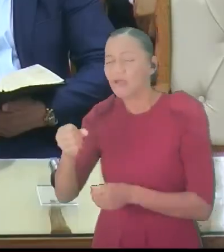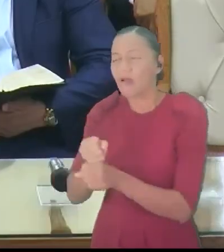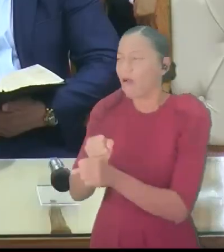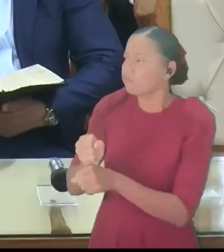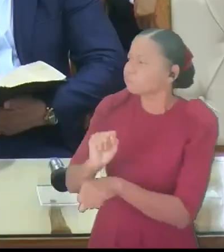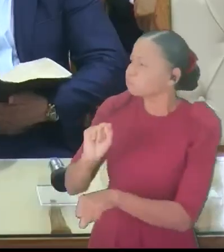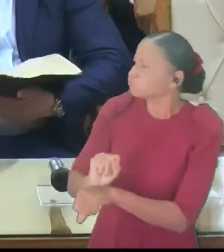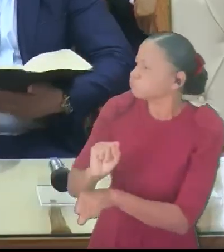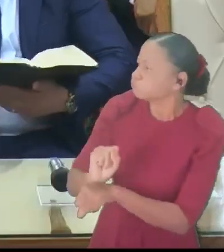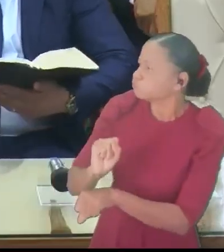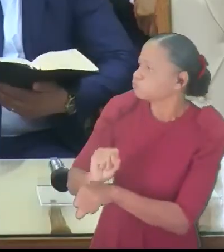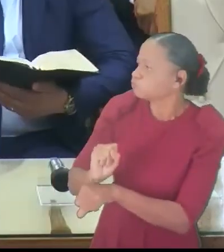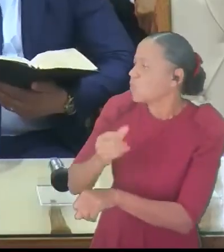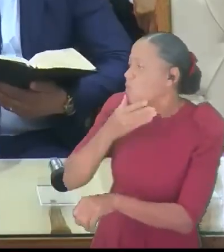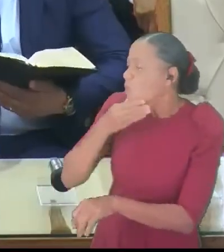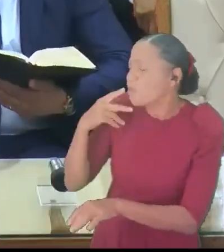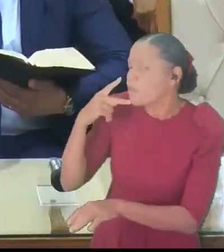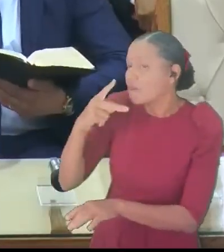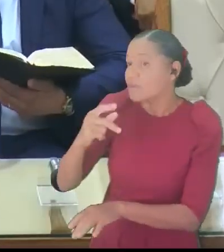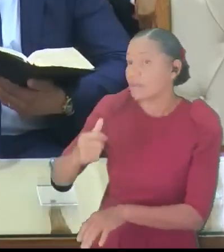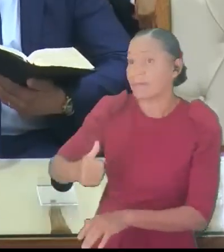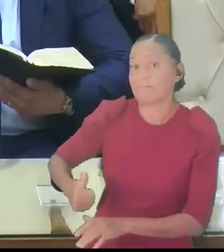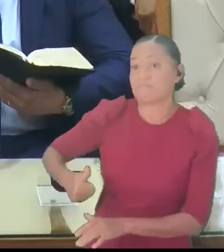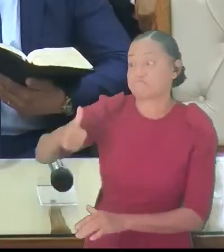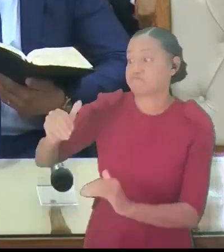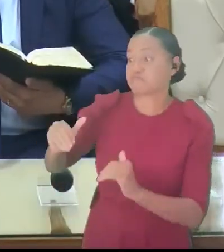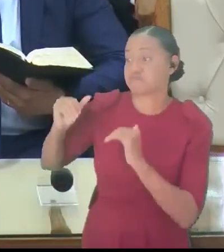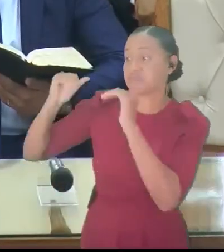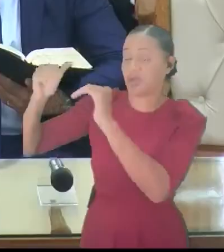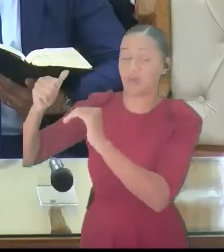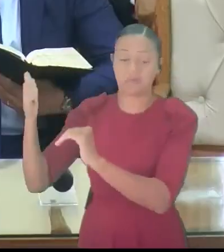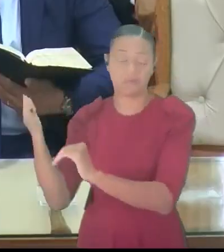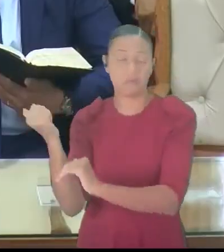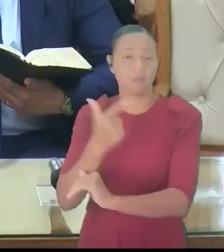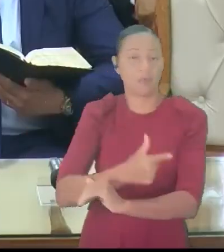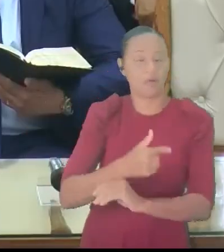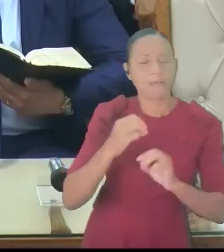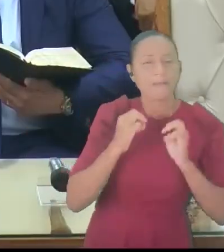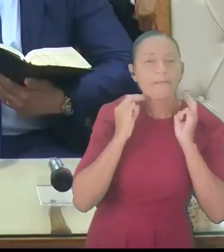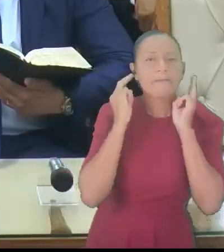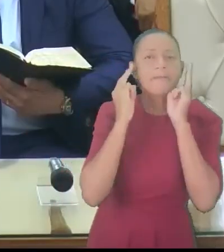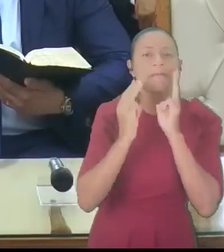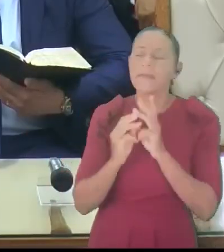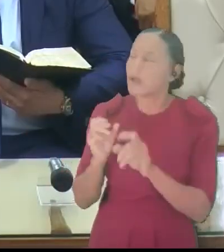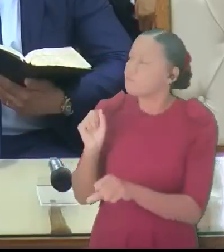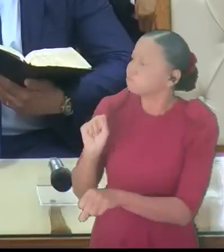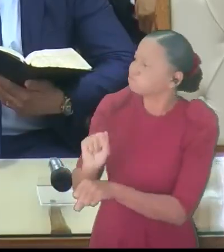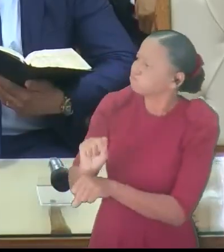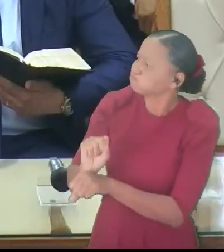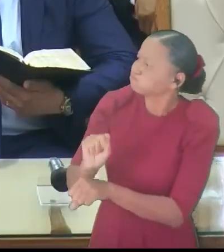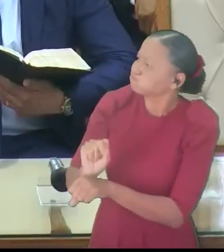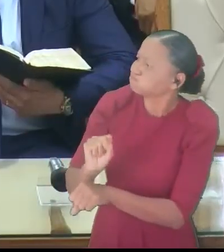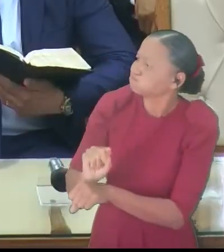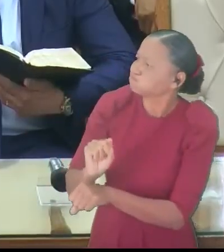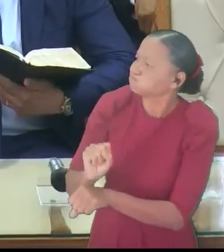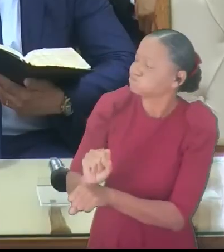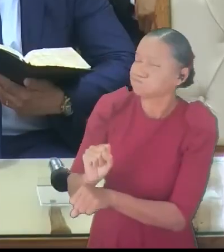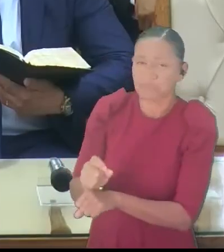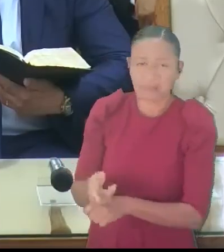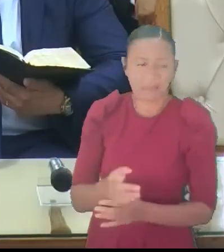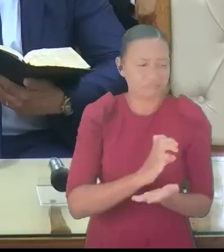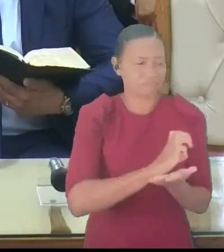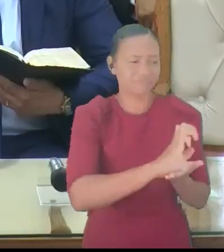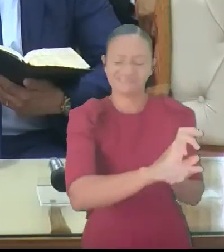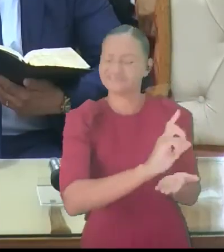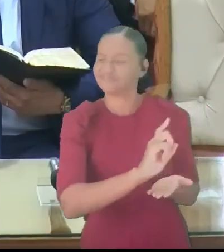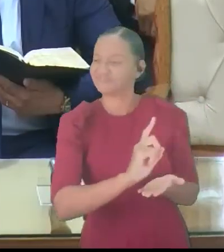Um profeta maior do que Moisés. Um profeta maior do que Moisés. Eles ficaram esperando. Nem era Elias,